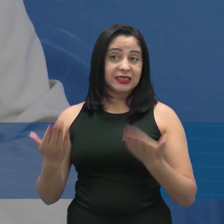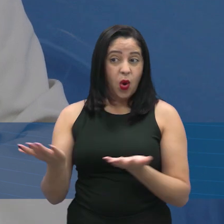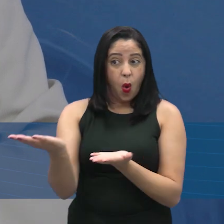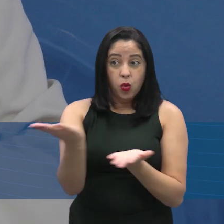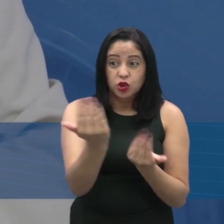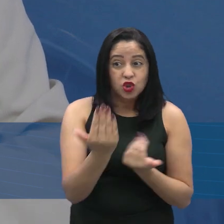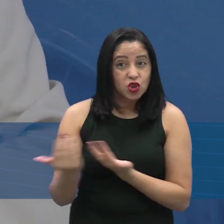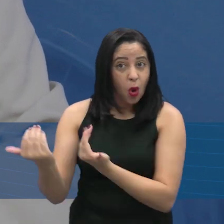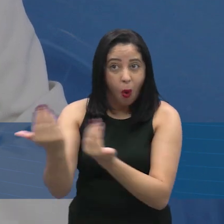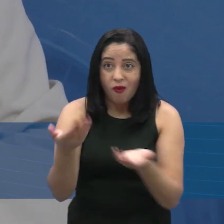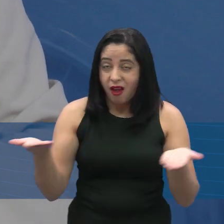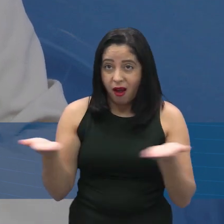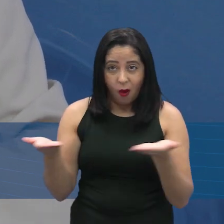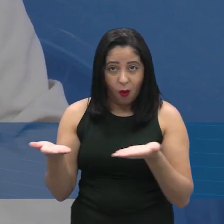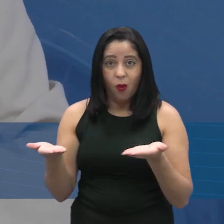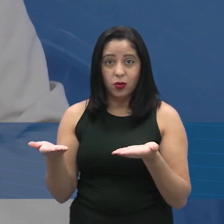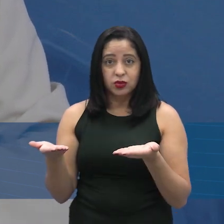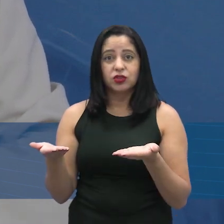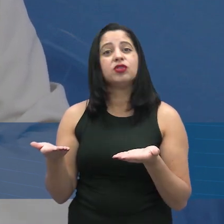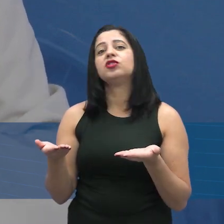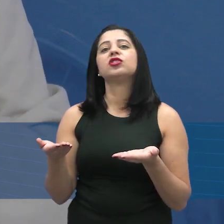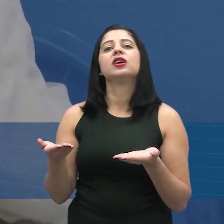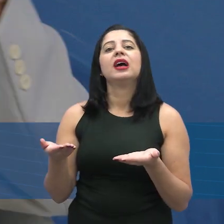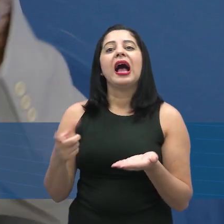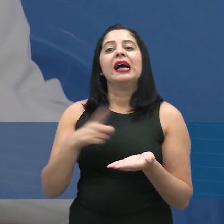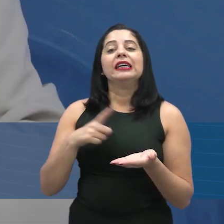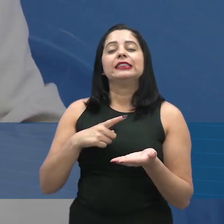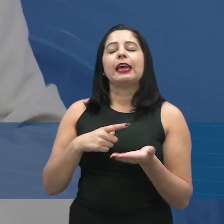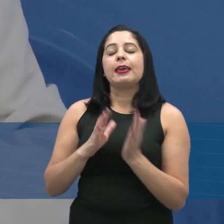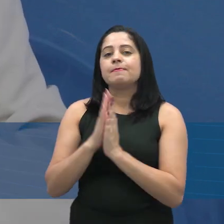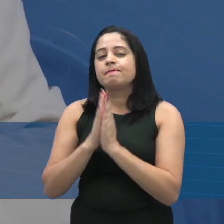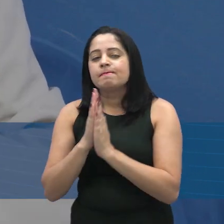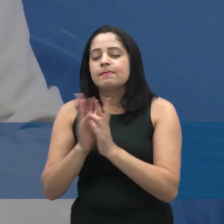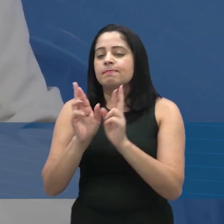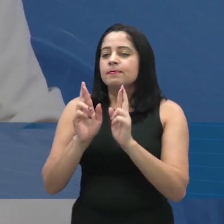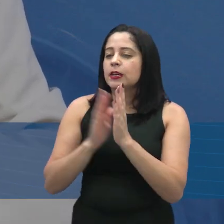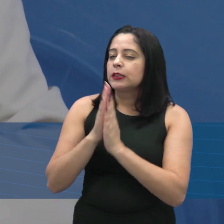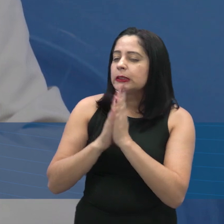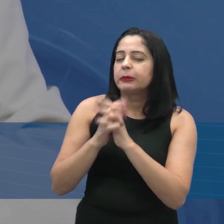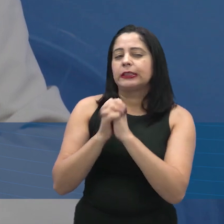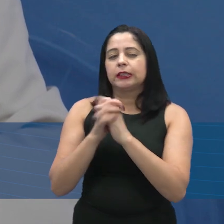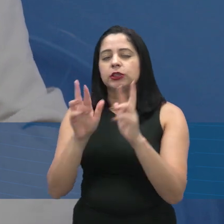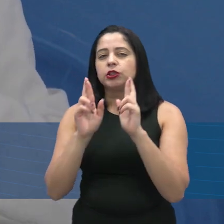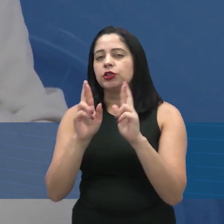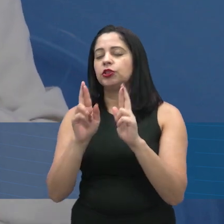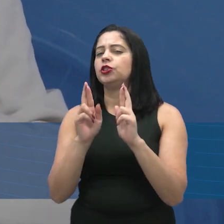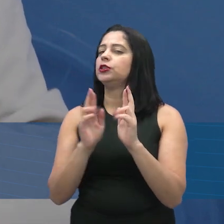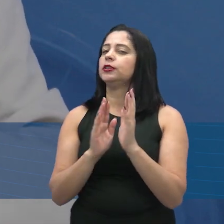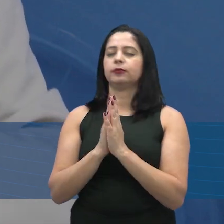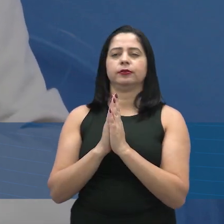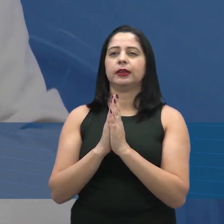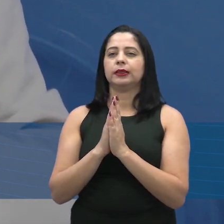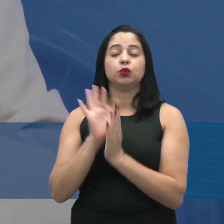juventude, o que ela tem, na verdade, é uma expectativa, como o José Maurício citou, uma